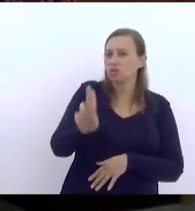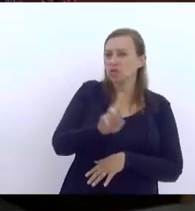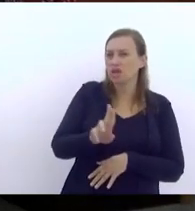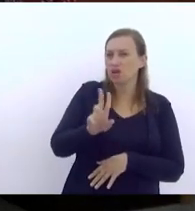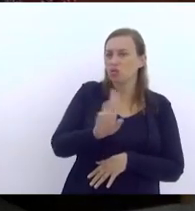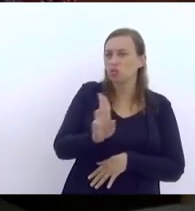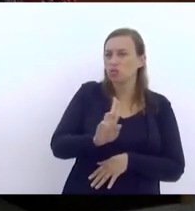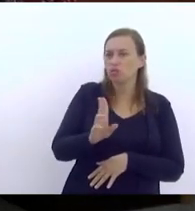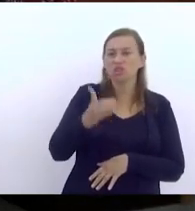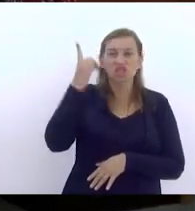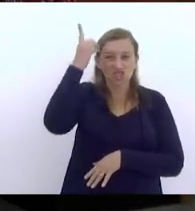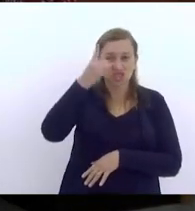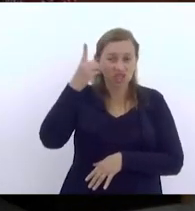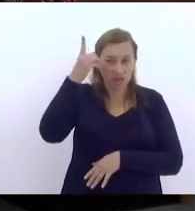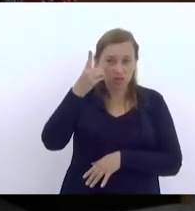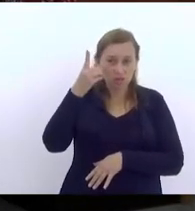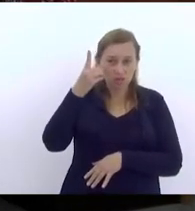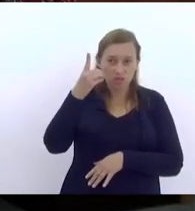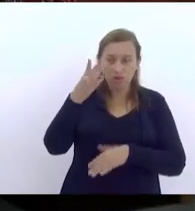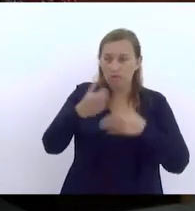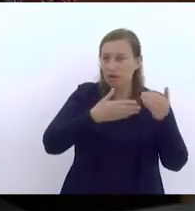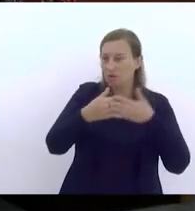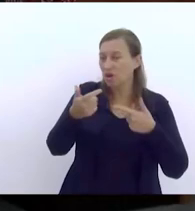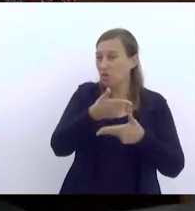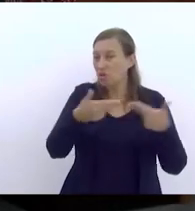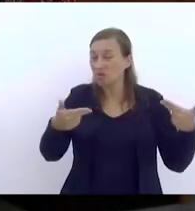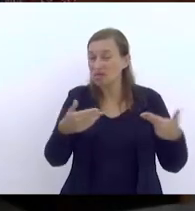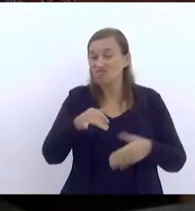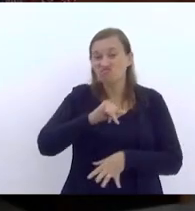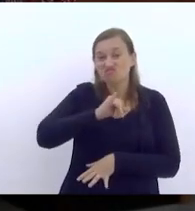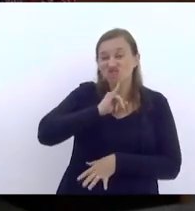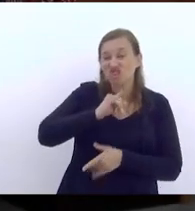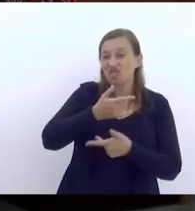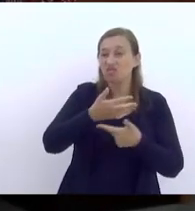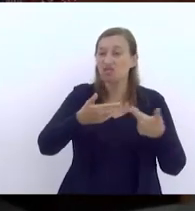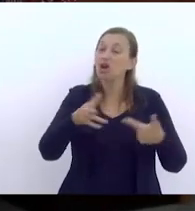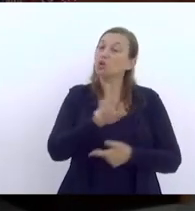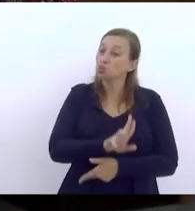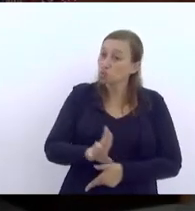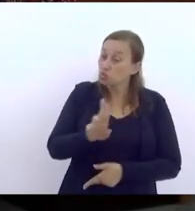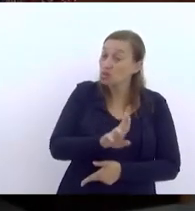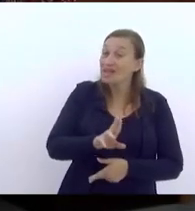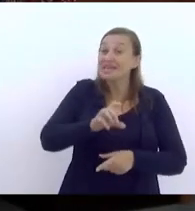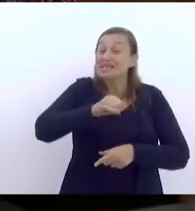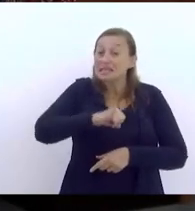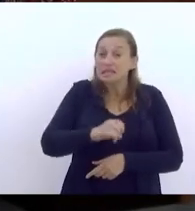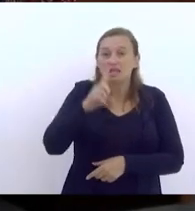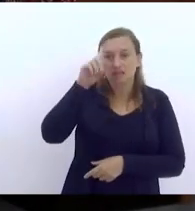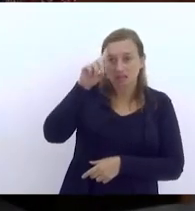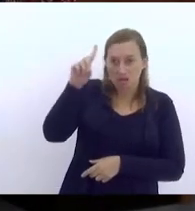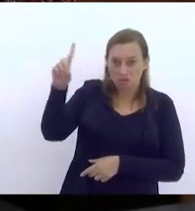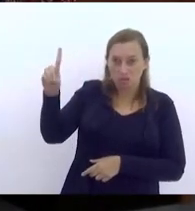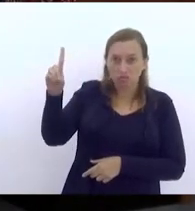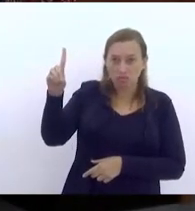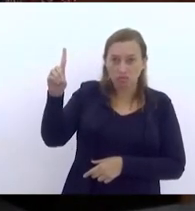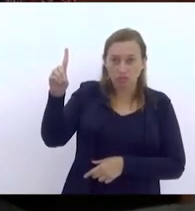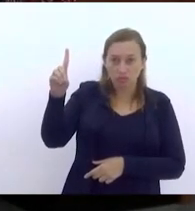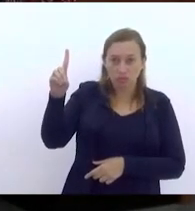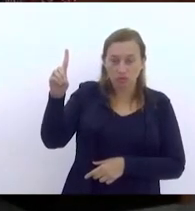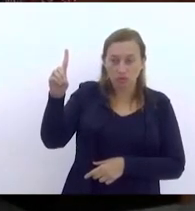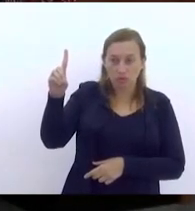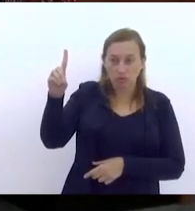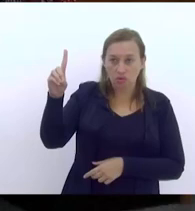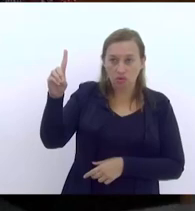vão. Infelizmente, muitos fazem isso. E se Deus, que a gente